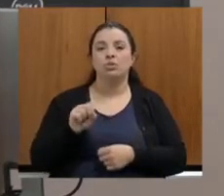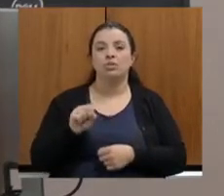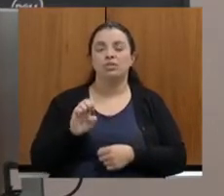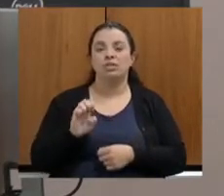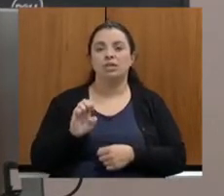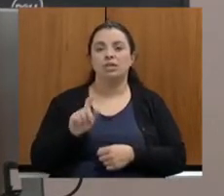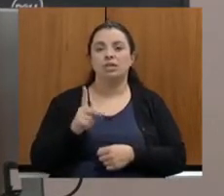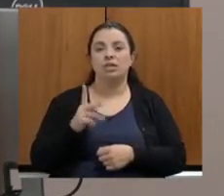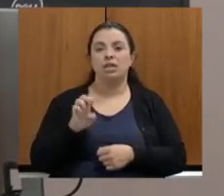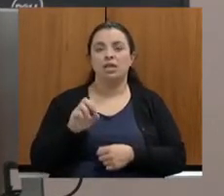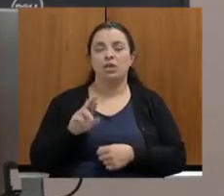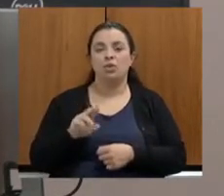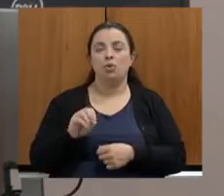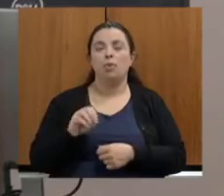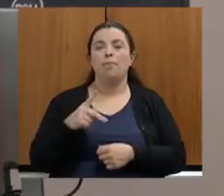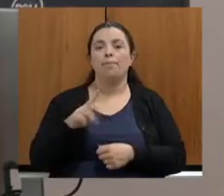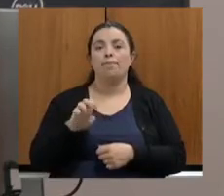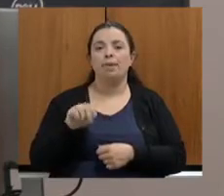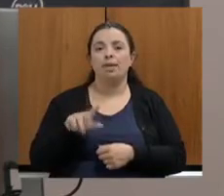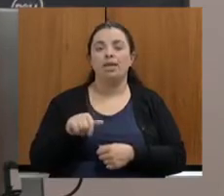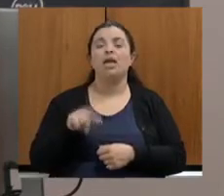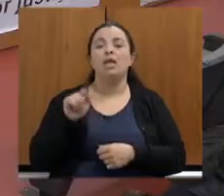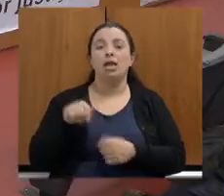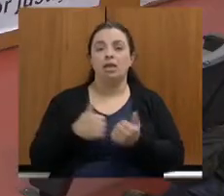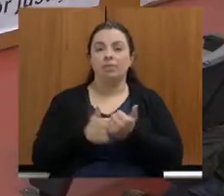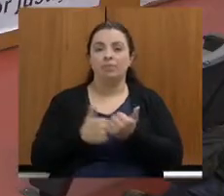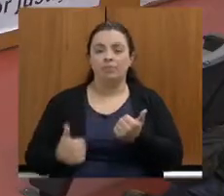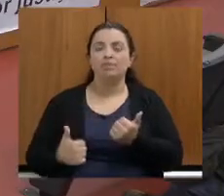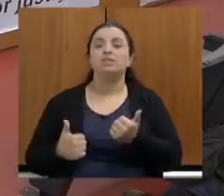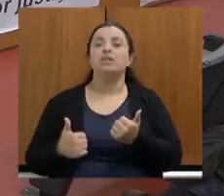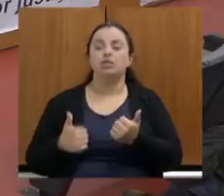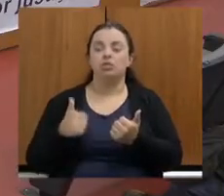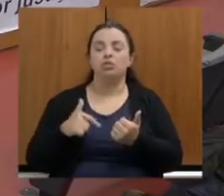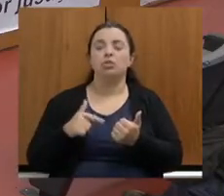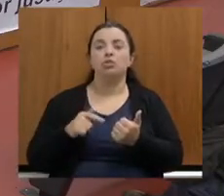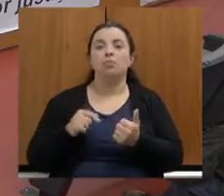de Produtores Rurais de Conselheiro Pena a